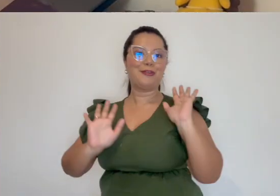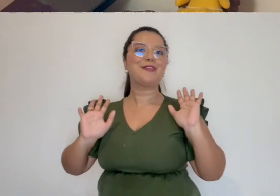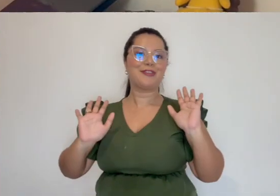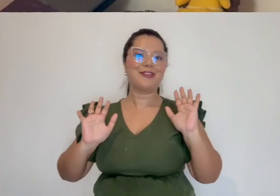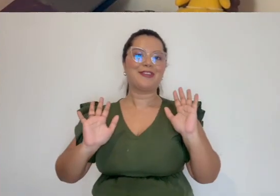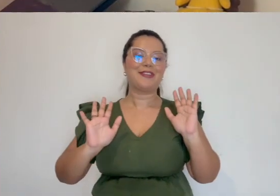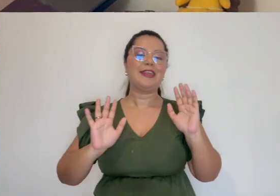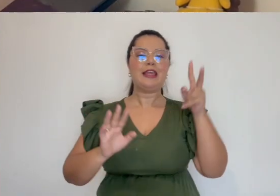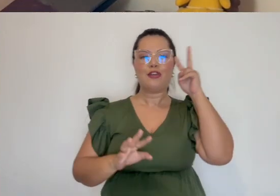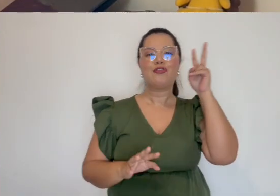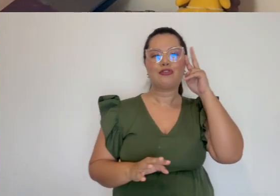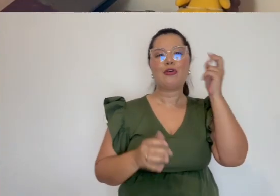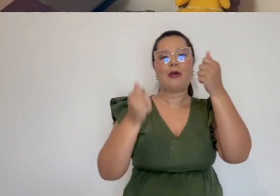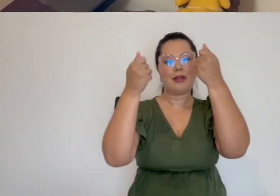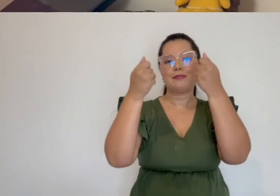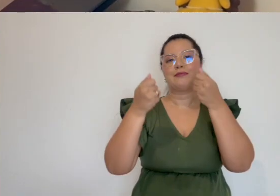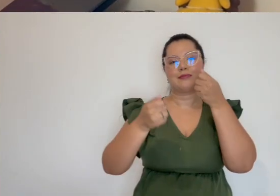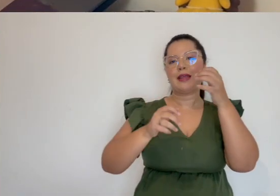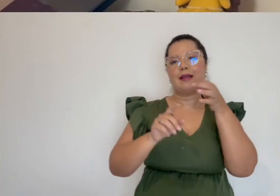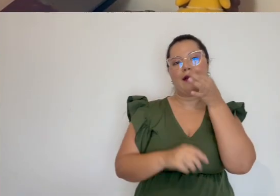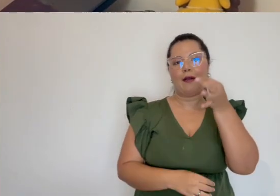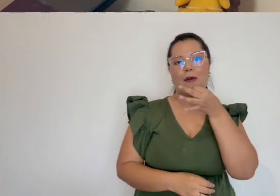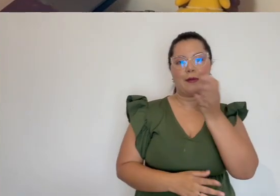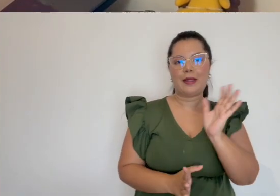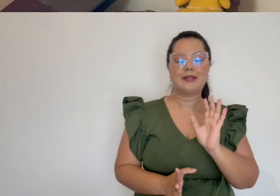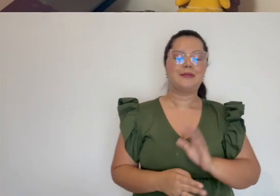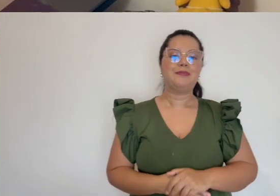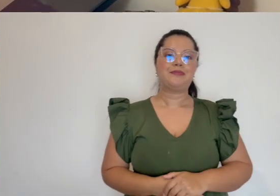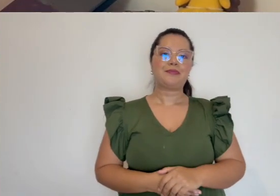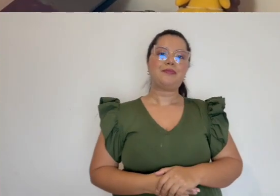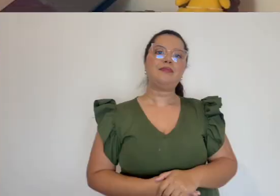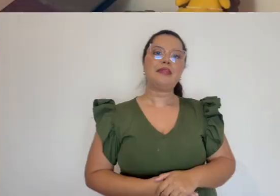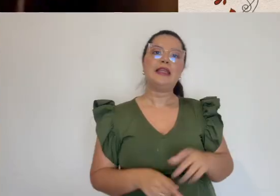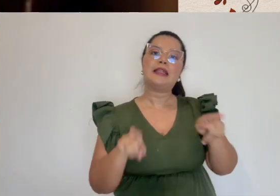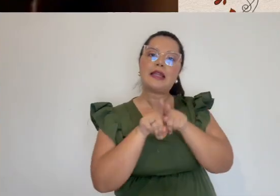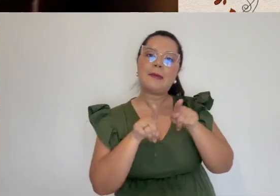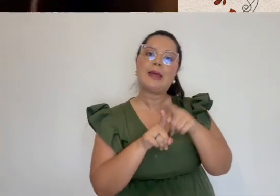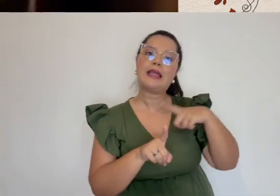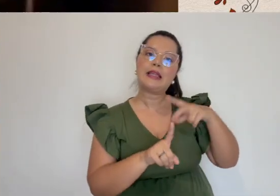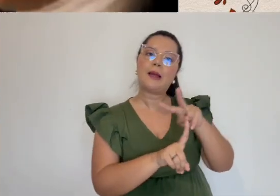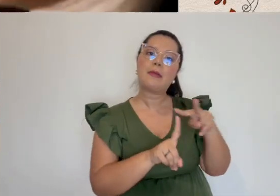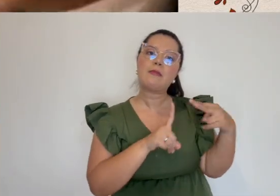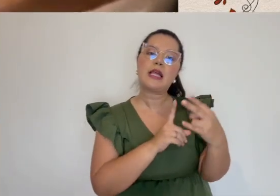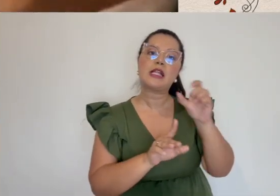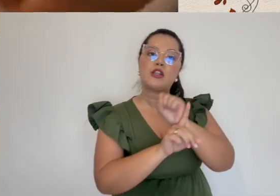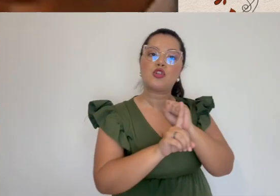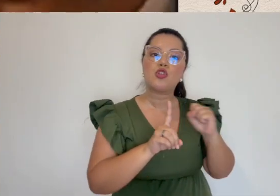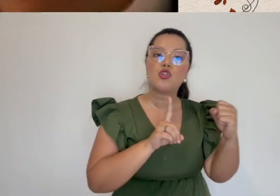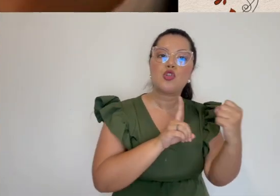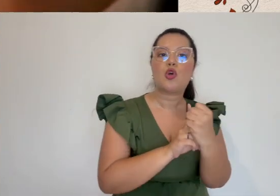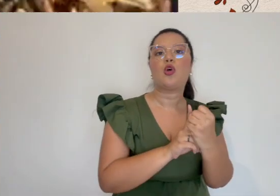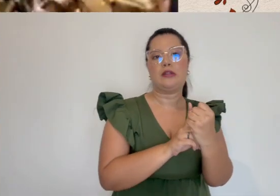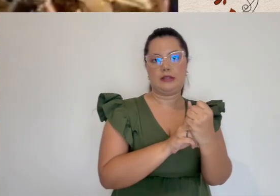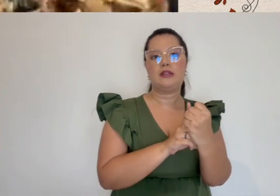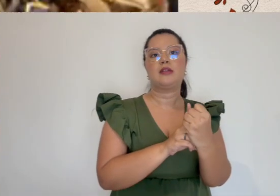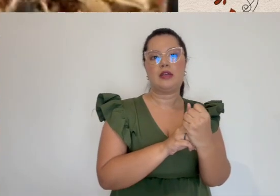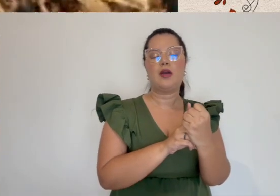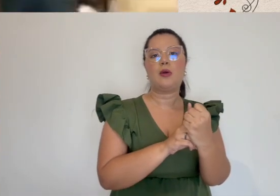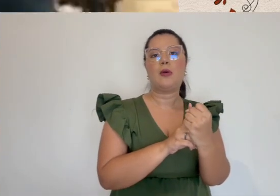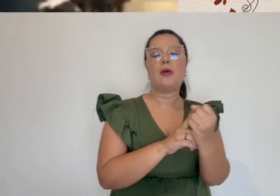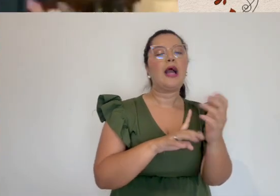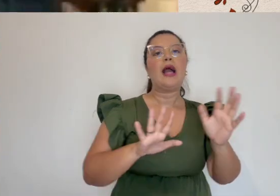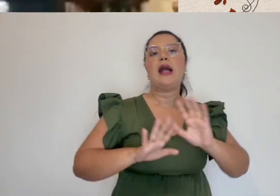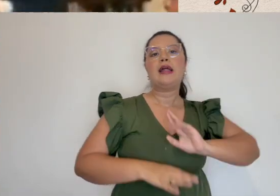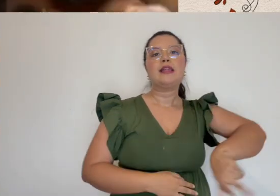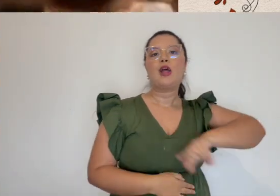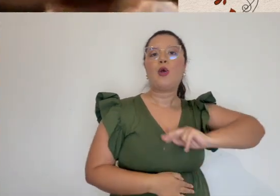isso que a história delas deve ser contada mesmo. E também acaba trazendo ali toda a perspectiva social, né? Então, não